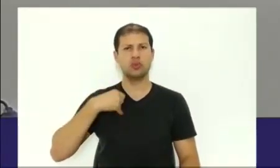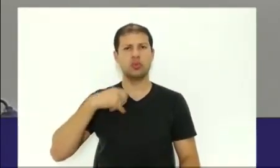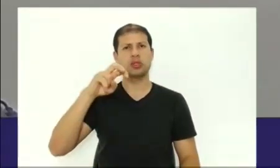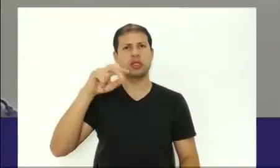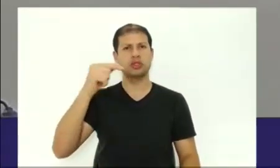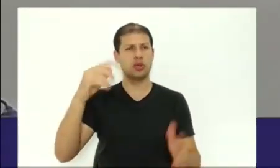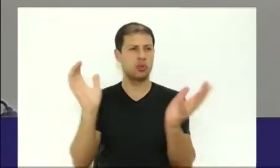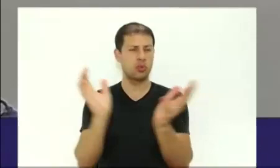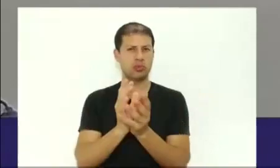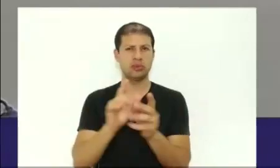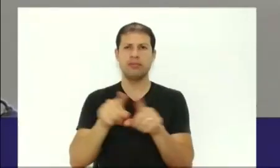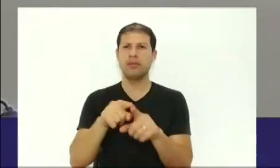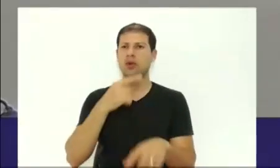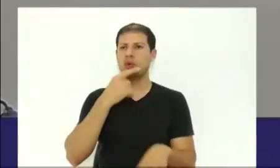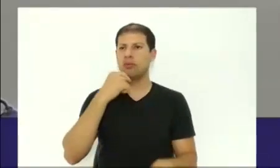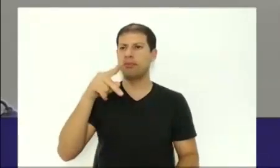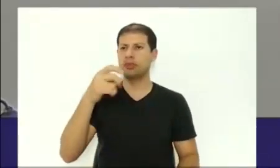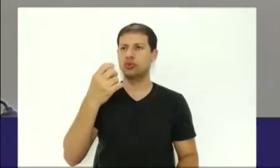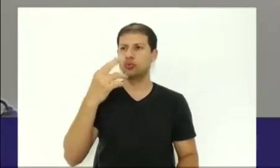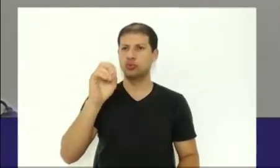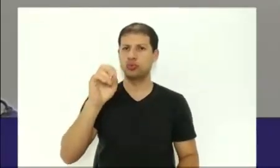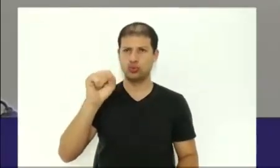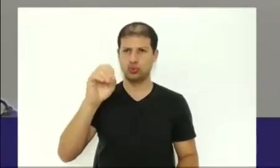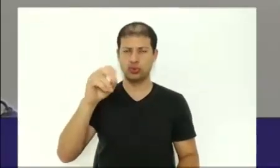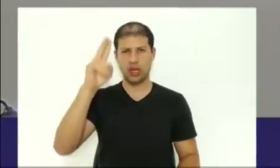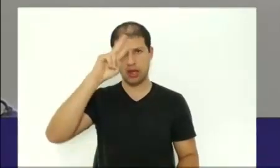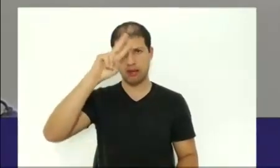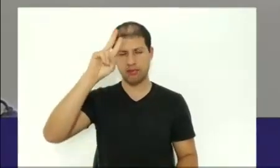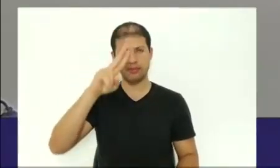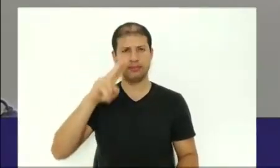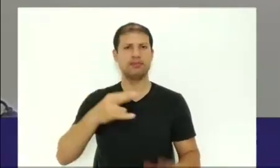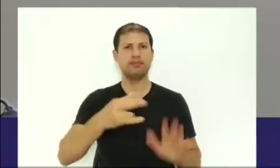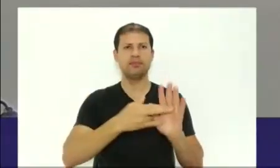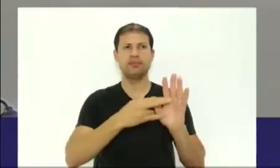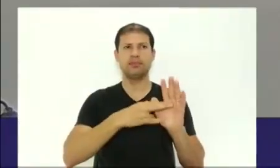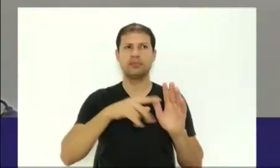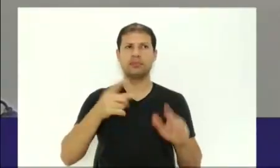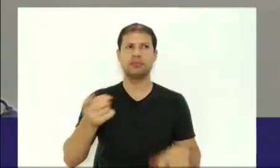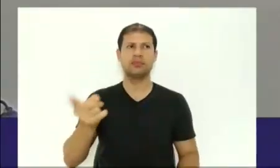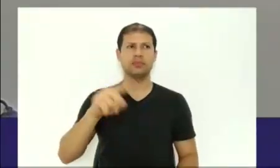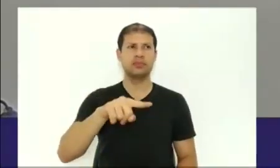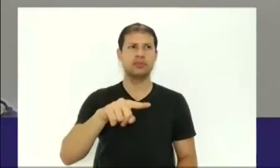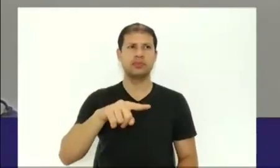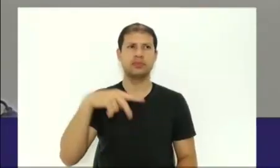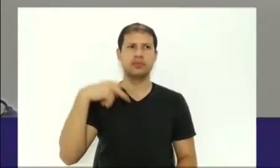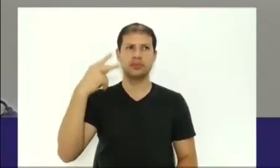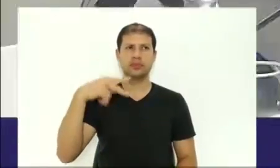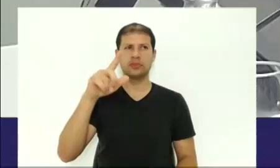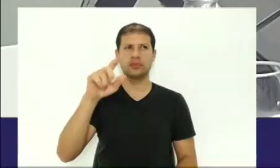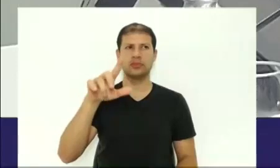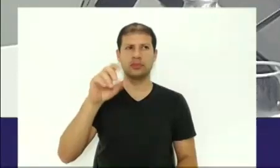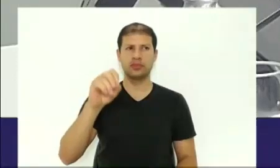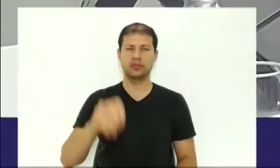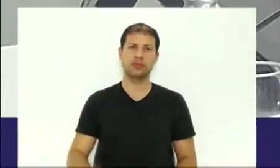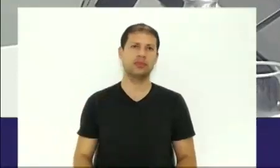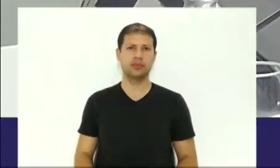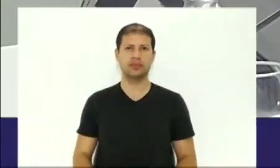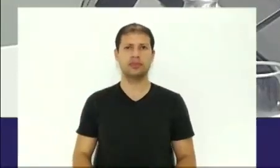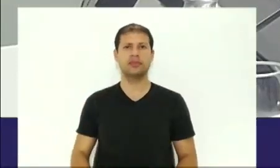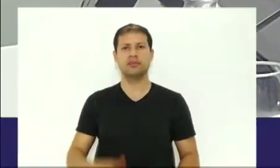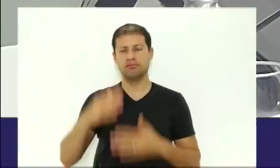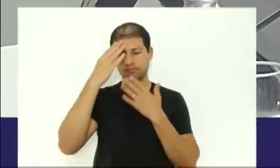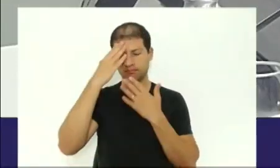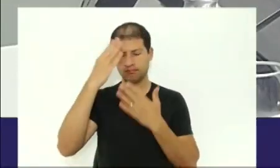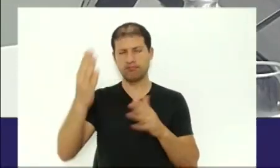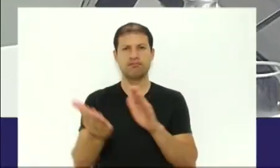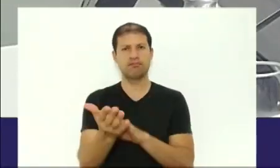também, Pedroso, pela sua lembrança. Questão de ordem, presidente. Tem a palavra, pela ordem, vereador Lelo Pagani. Obrigado, parabéns,